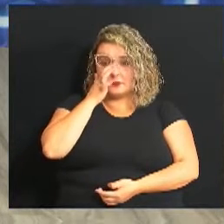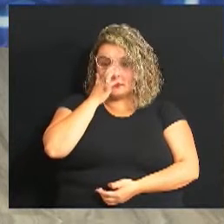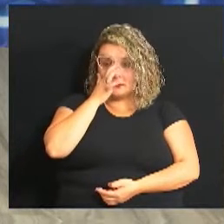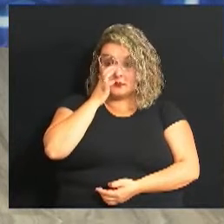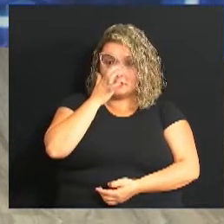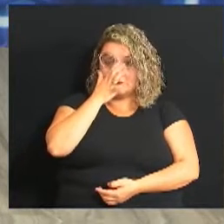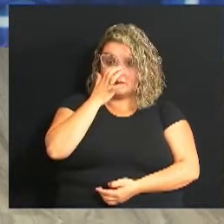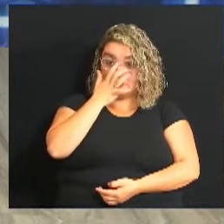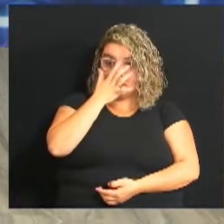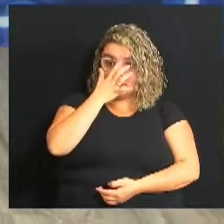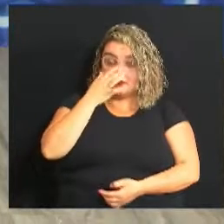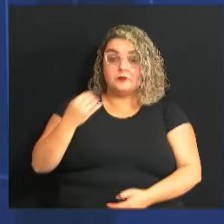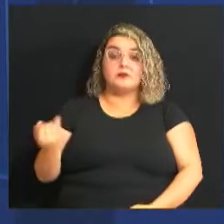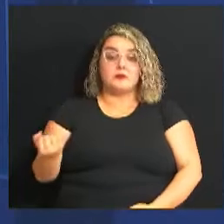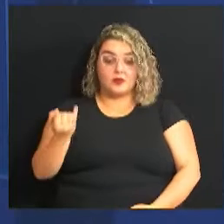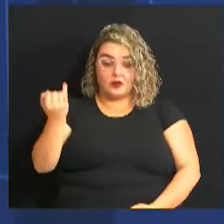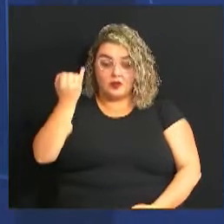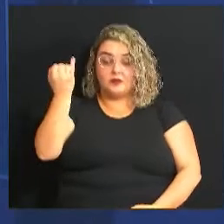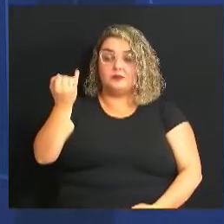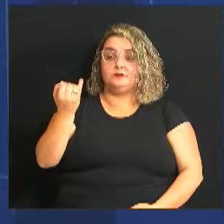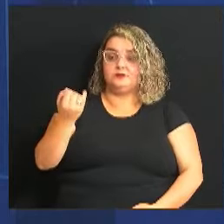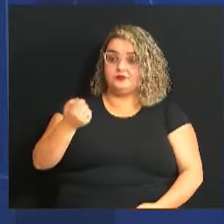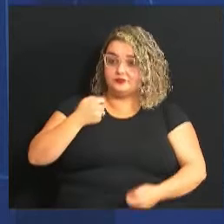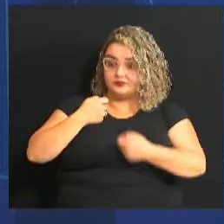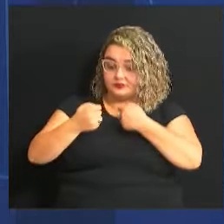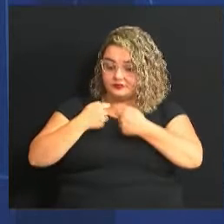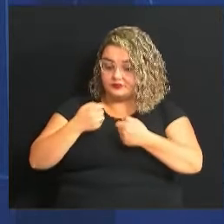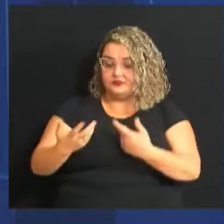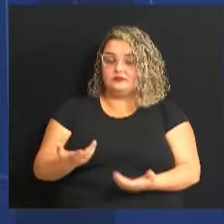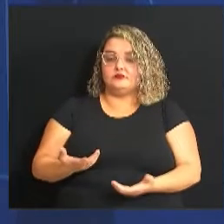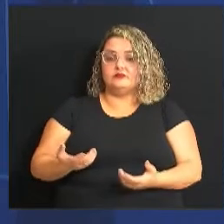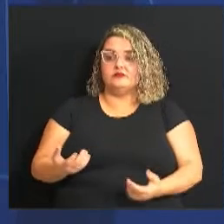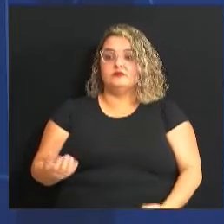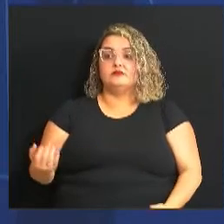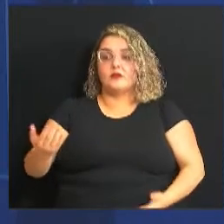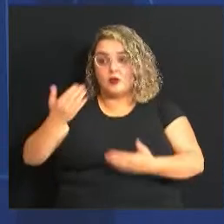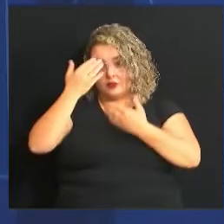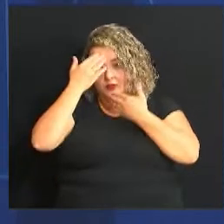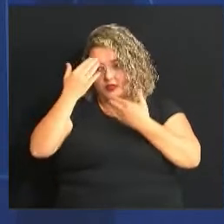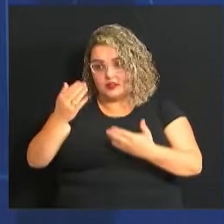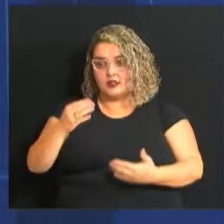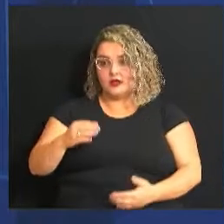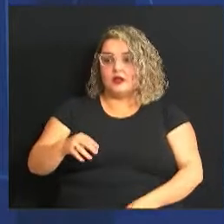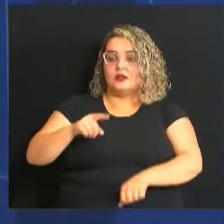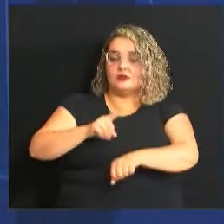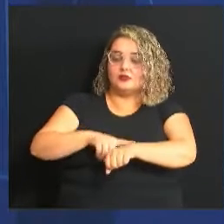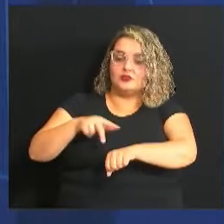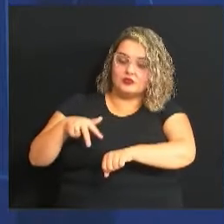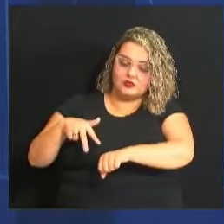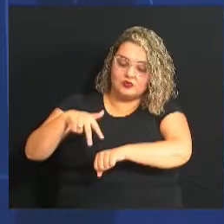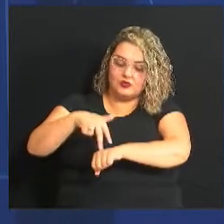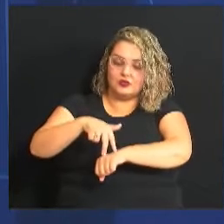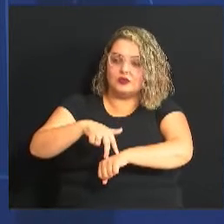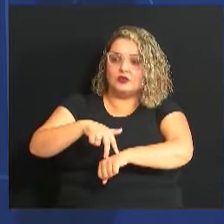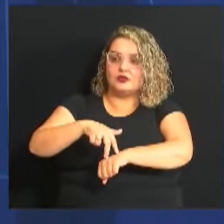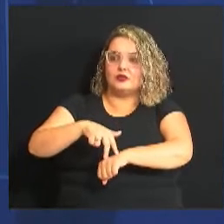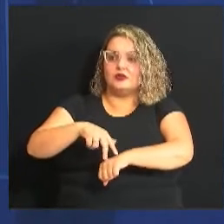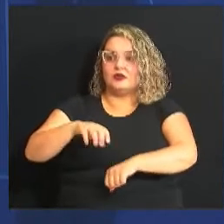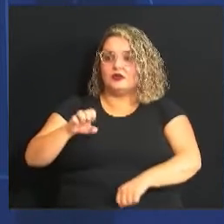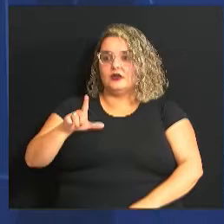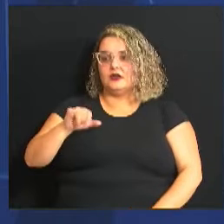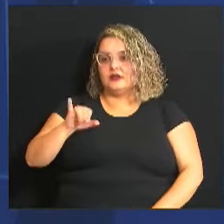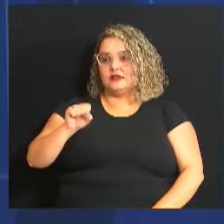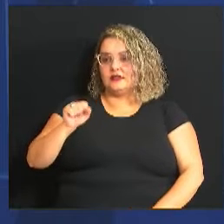Muito interessante, muito obrigado, André Aranha, por todas as informações. Agradeço também a disponibilidade do tempo da